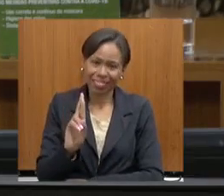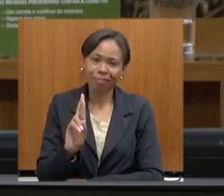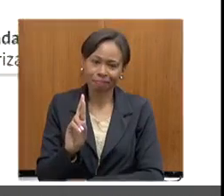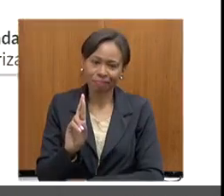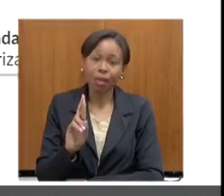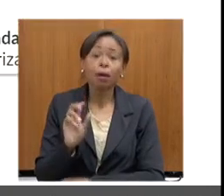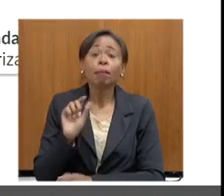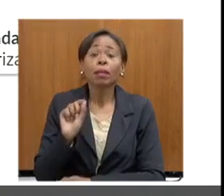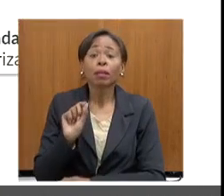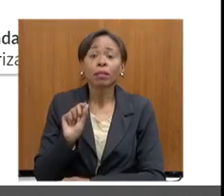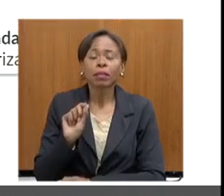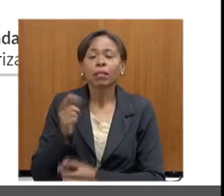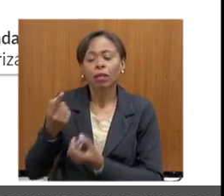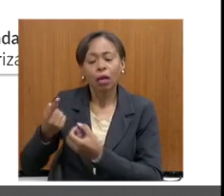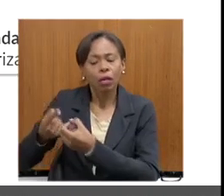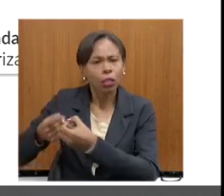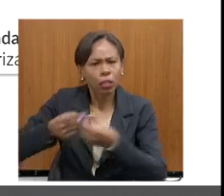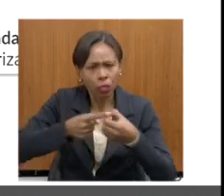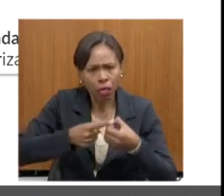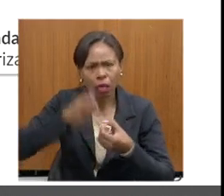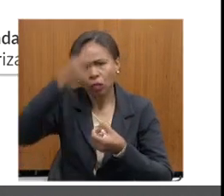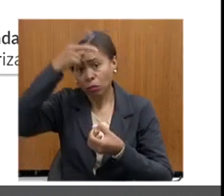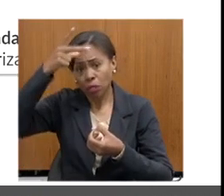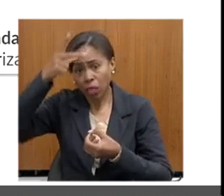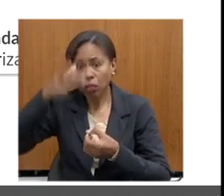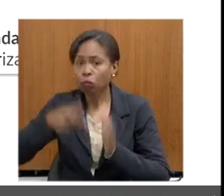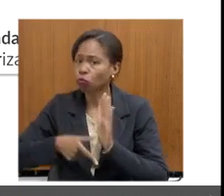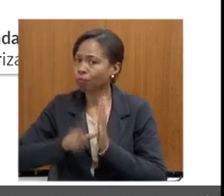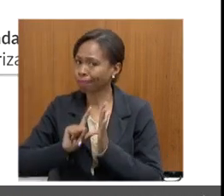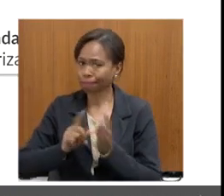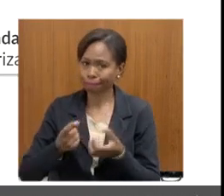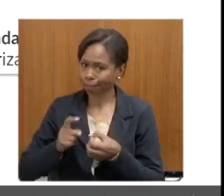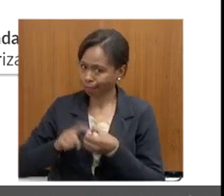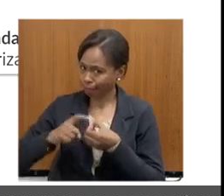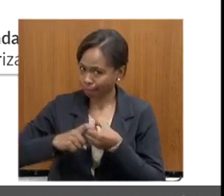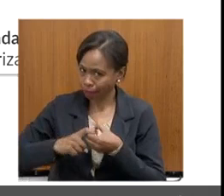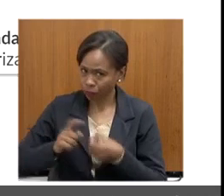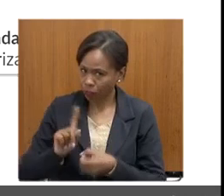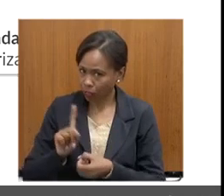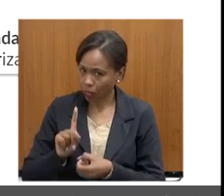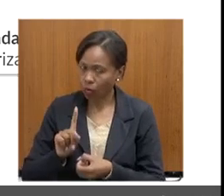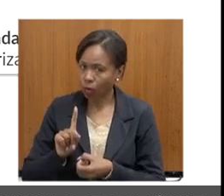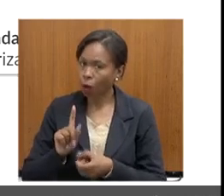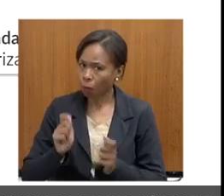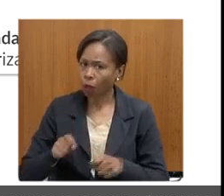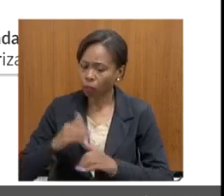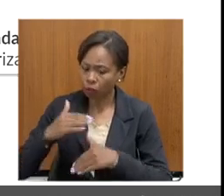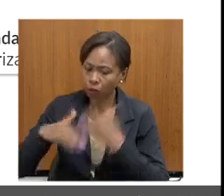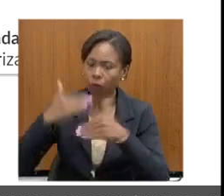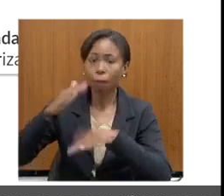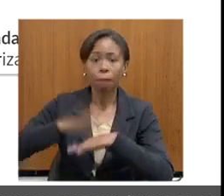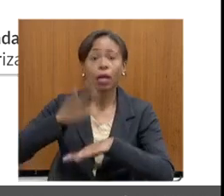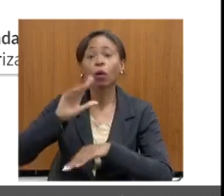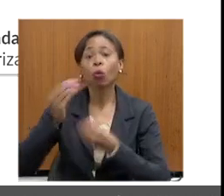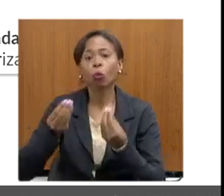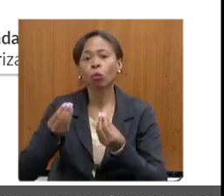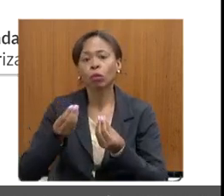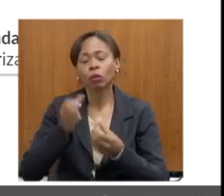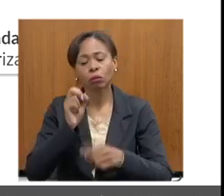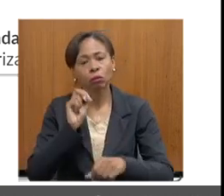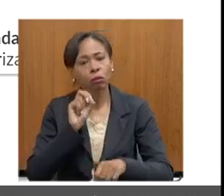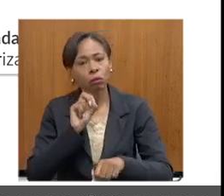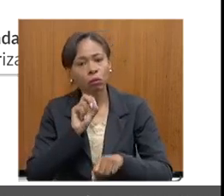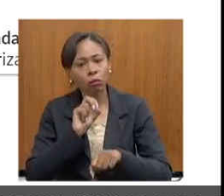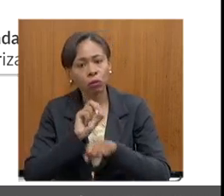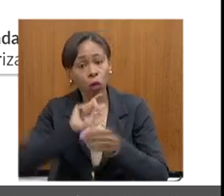fizeram convênio ou que fizeram possam é dar uma impulsionado ainda maior contratando empresas Ou se